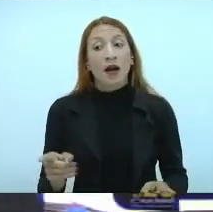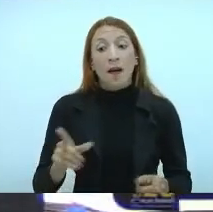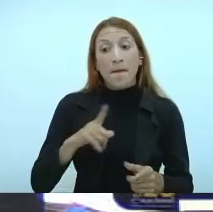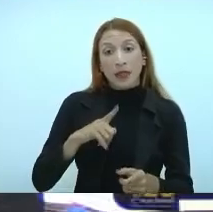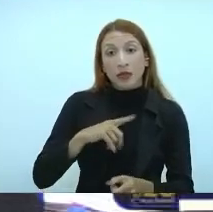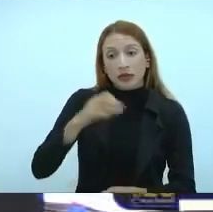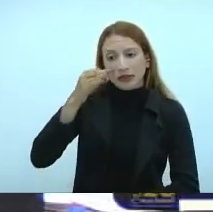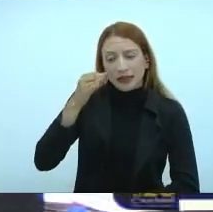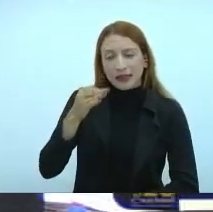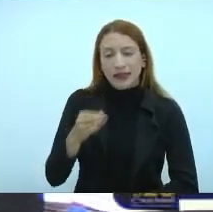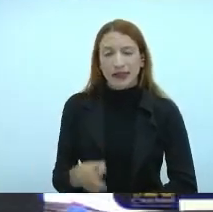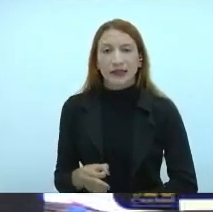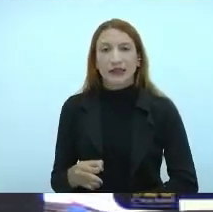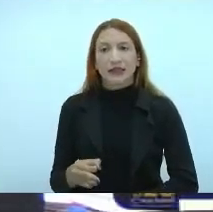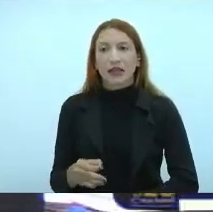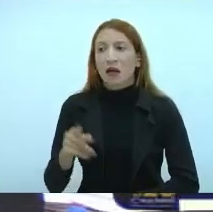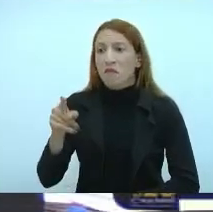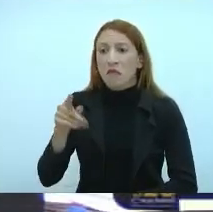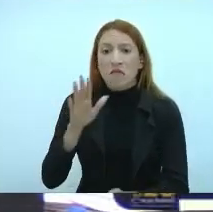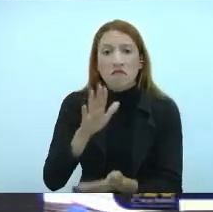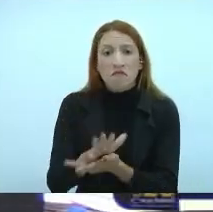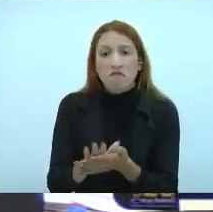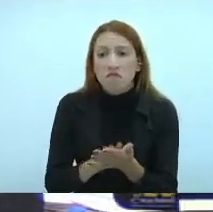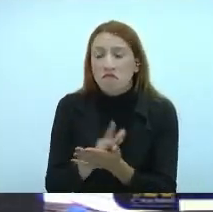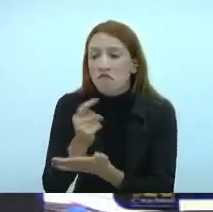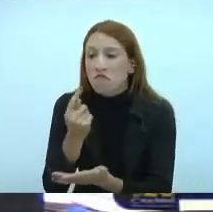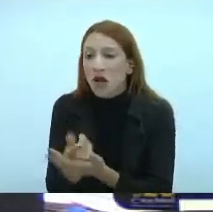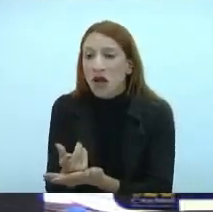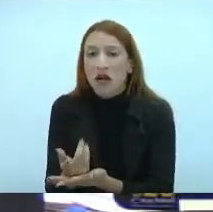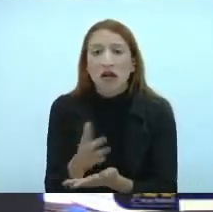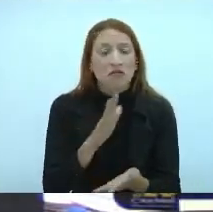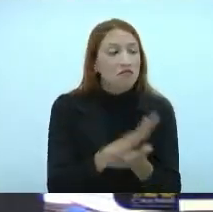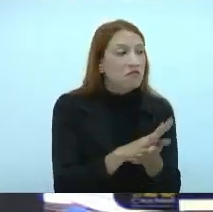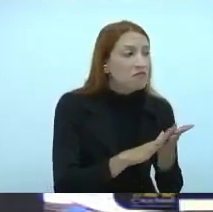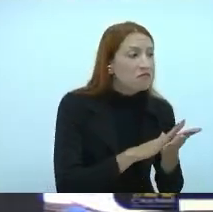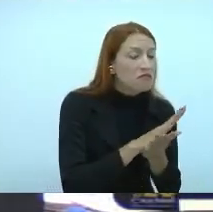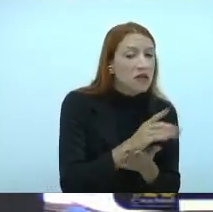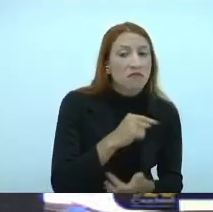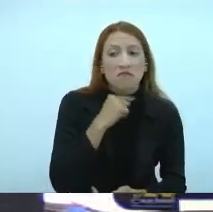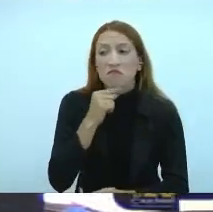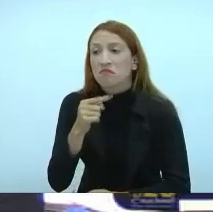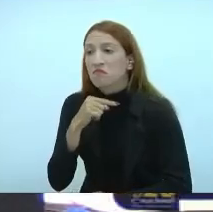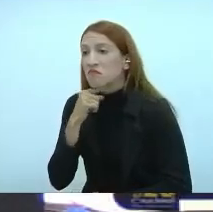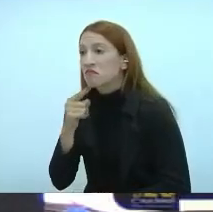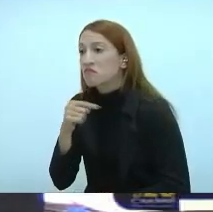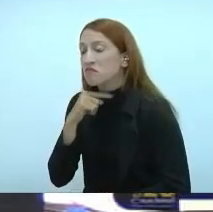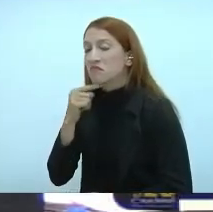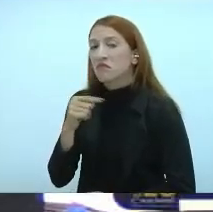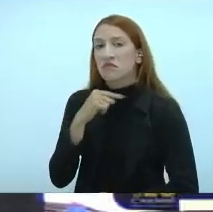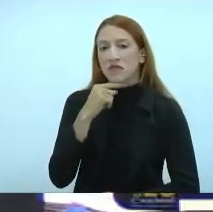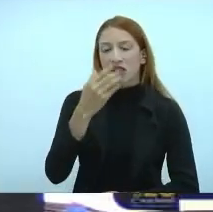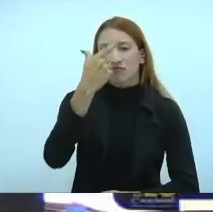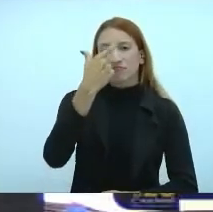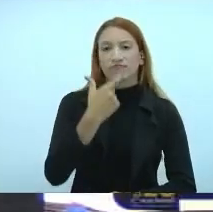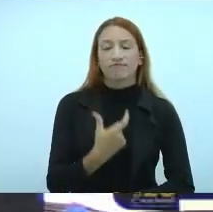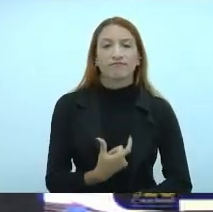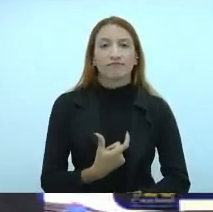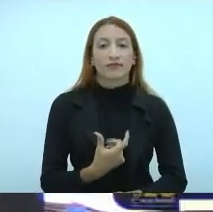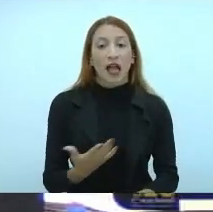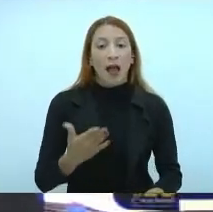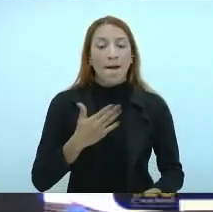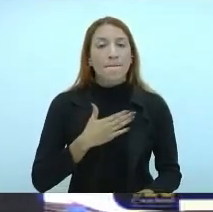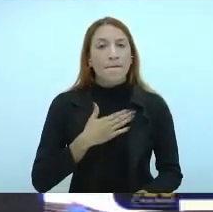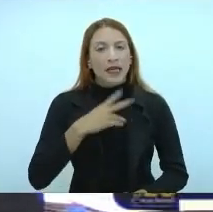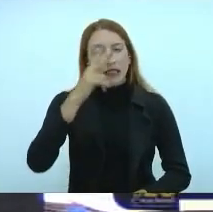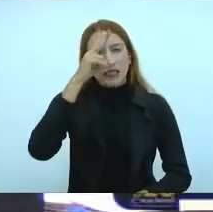garanto que eu não devo nada a você e a nenhum dos vereadores e a ninguém aqui presente em a minha história